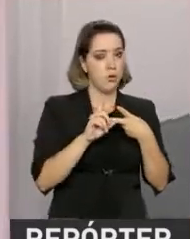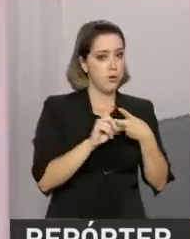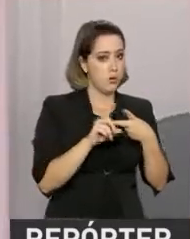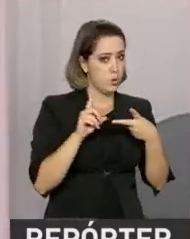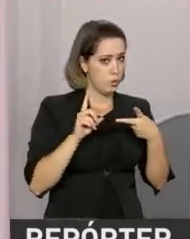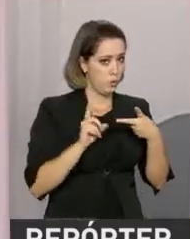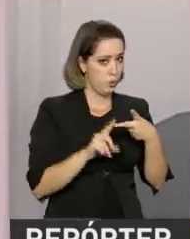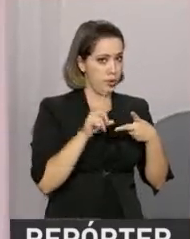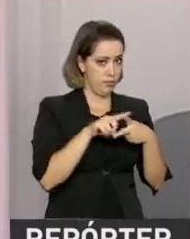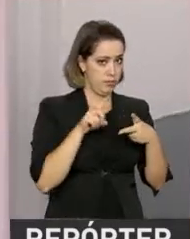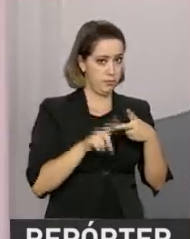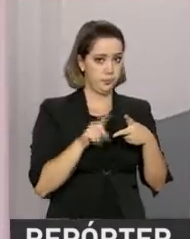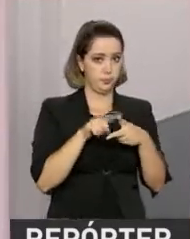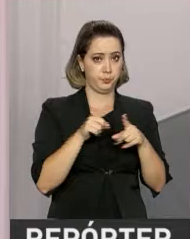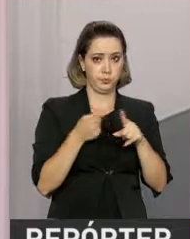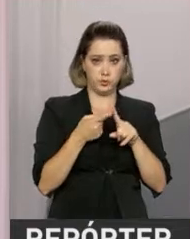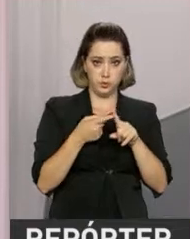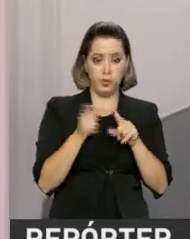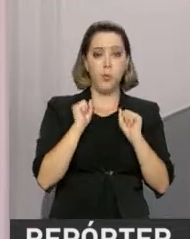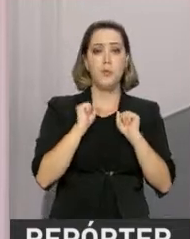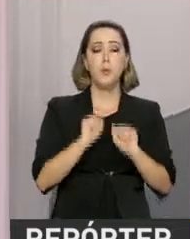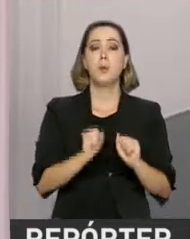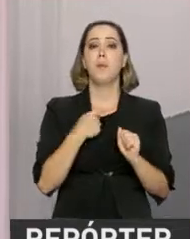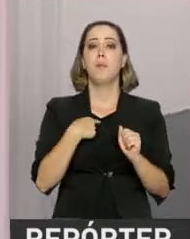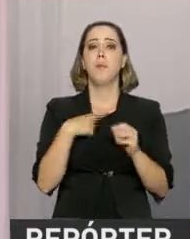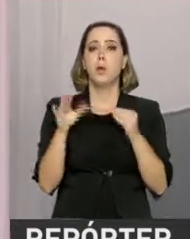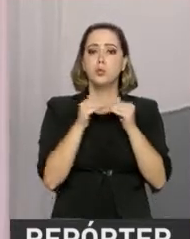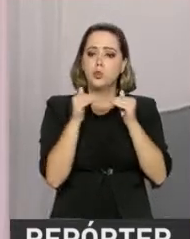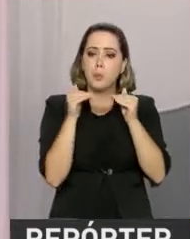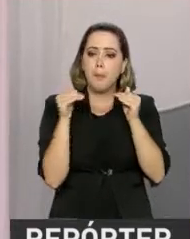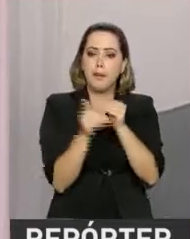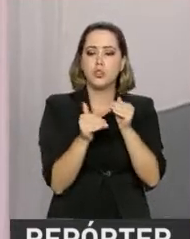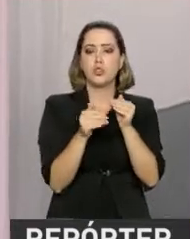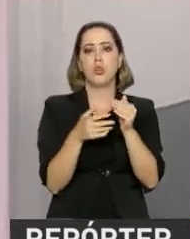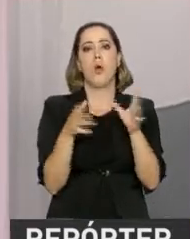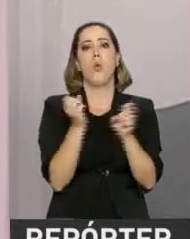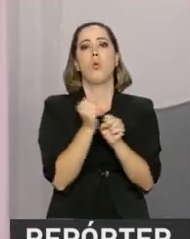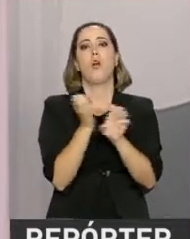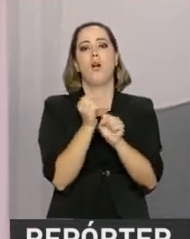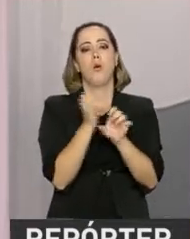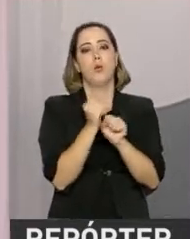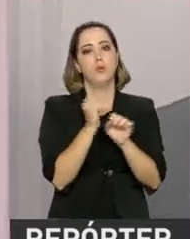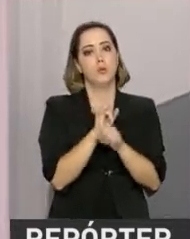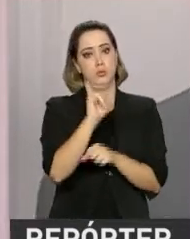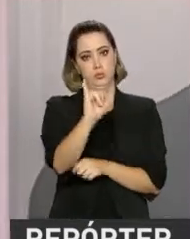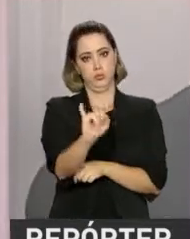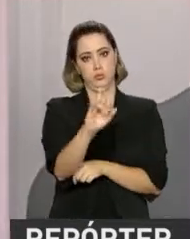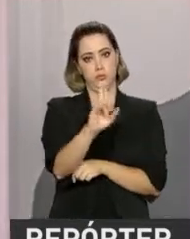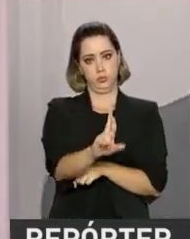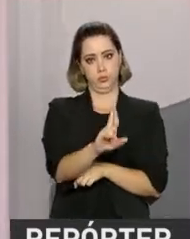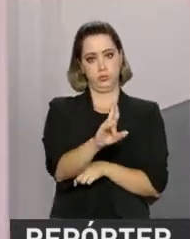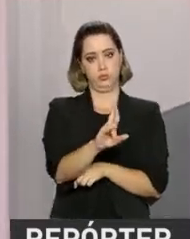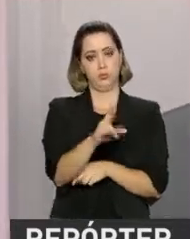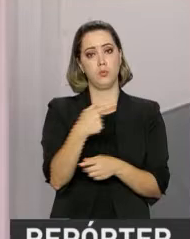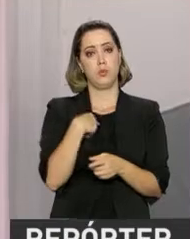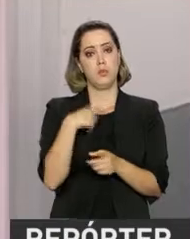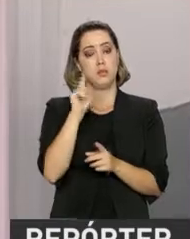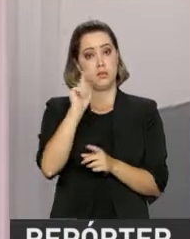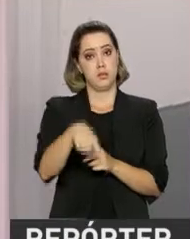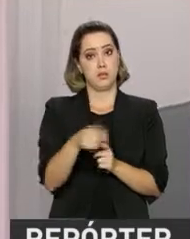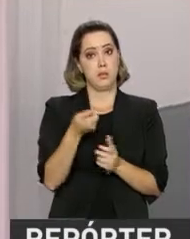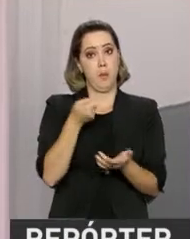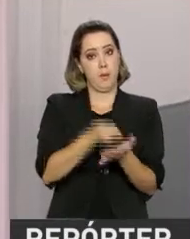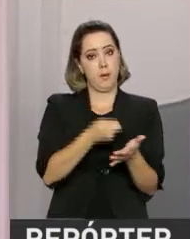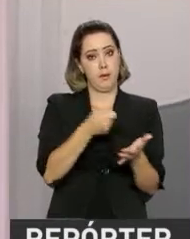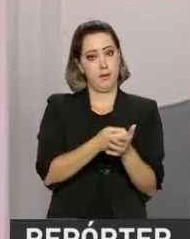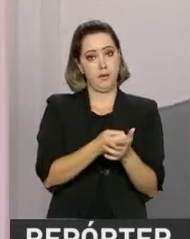de dedutibilidade na declaração, aquilo que reduz a base de cálculo do imposto de renda, que é a previdência